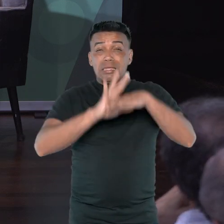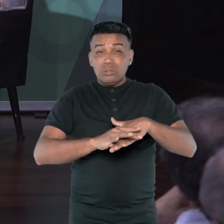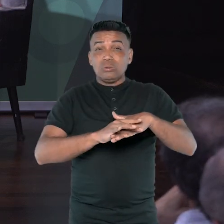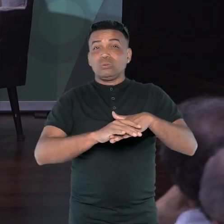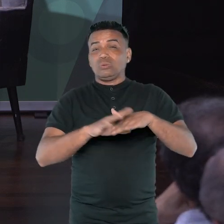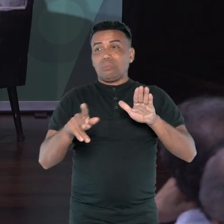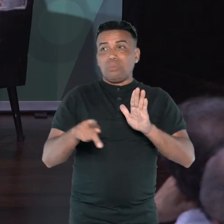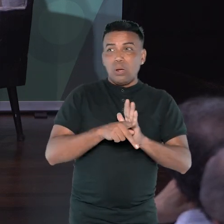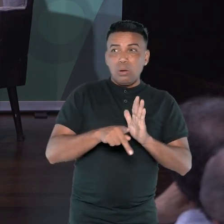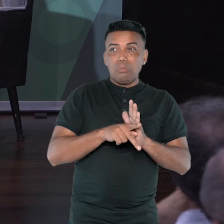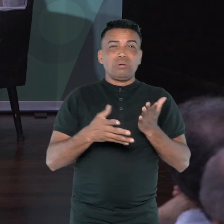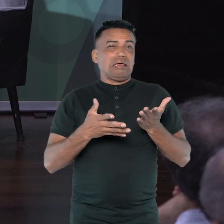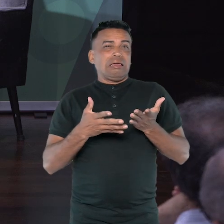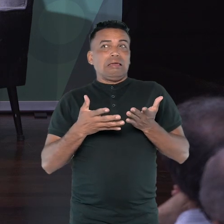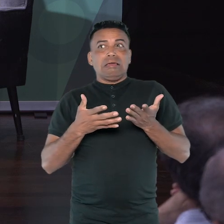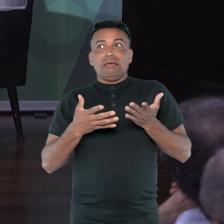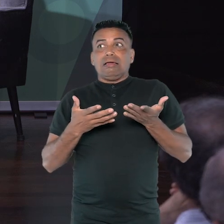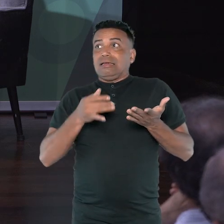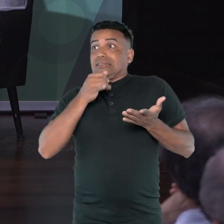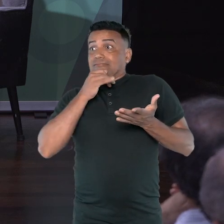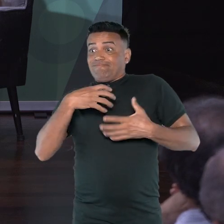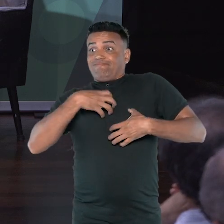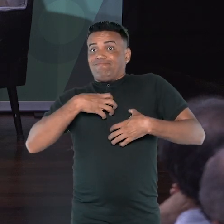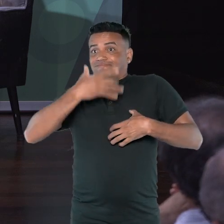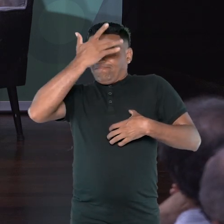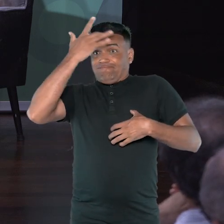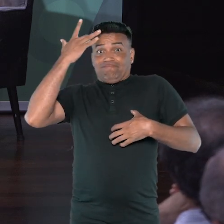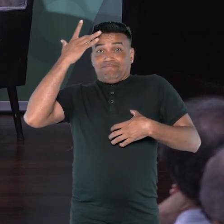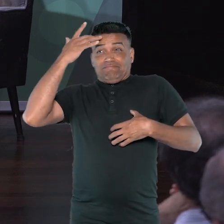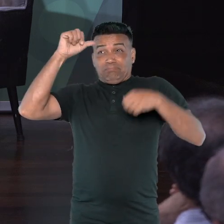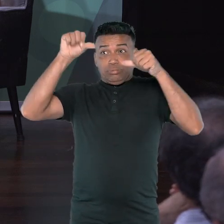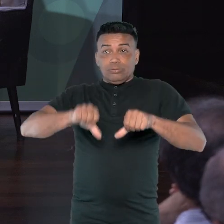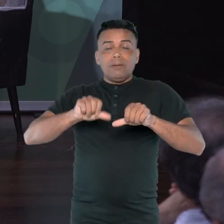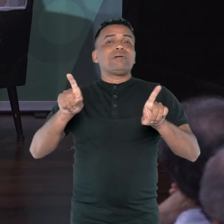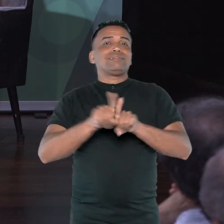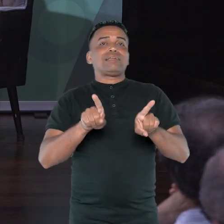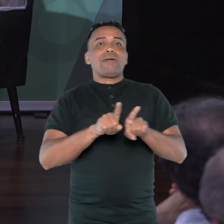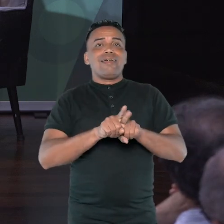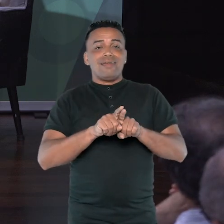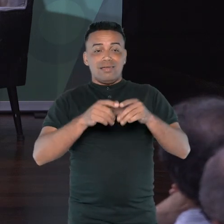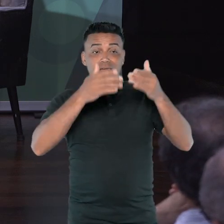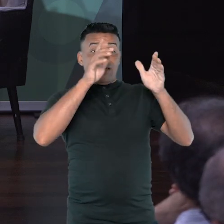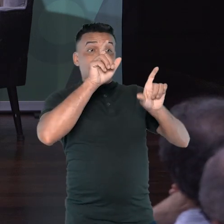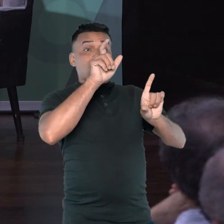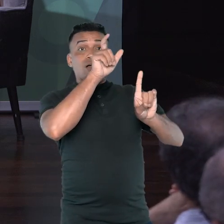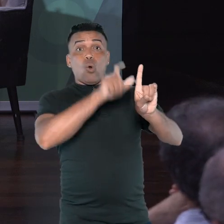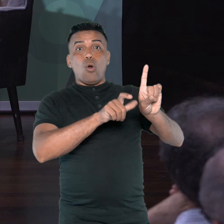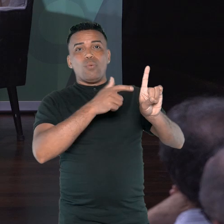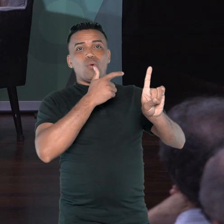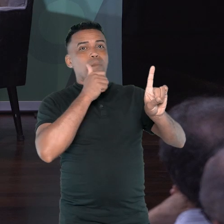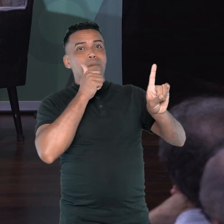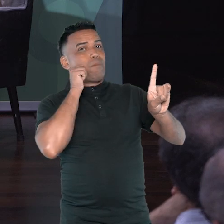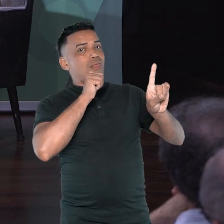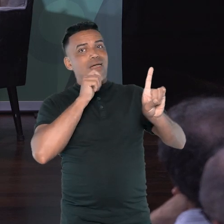corporificados, né, na forma dos sintomas histéricos, mas, ao mesmo tempo, existia aquele corpo ali que se debatia em torno do